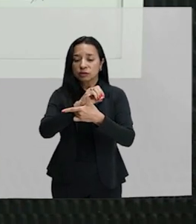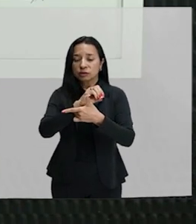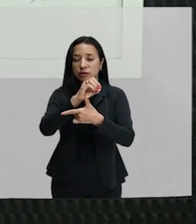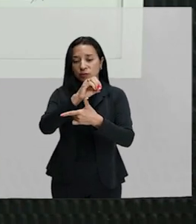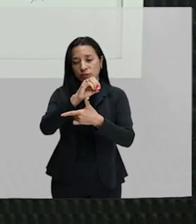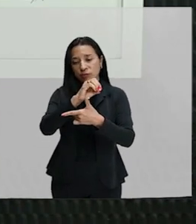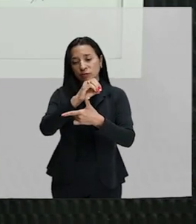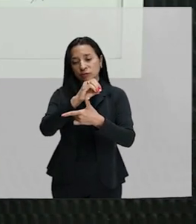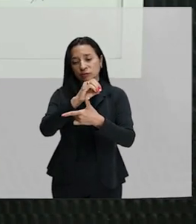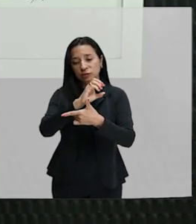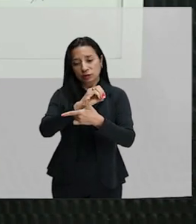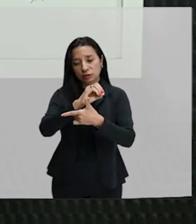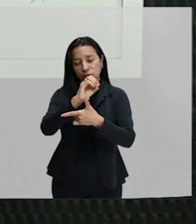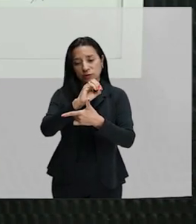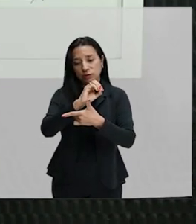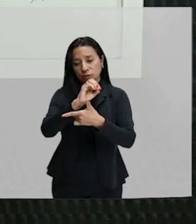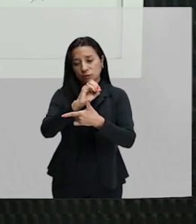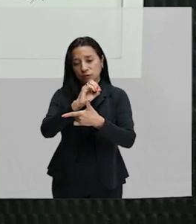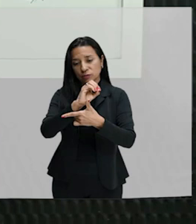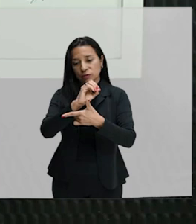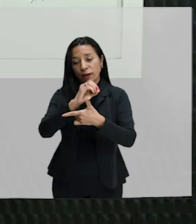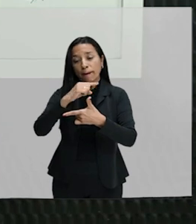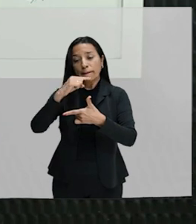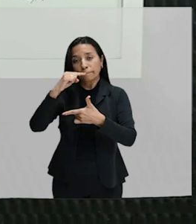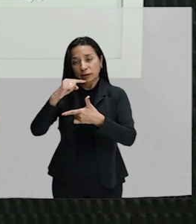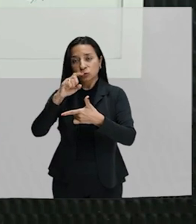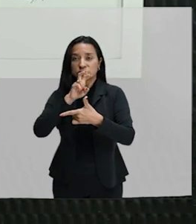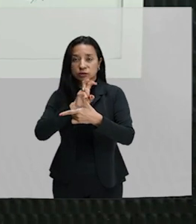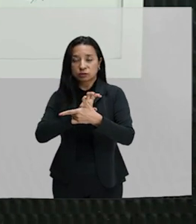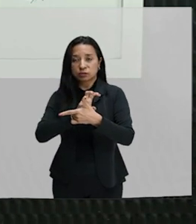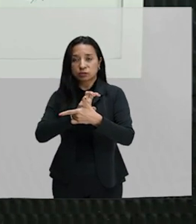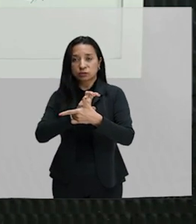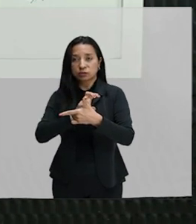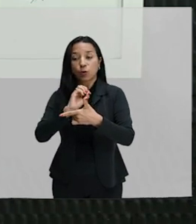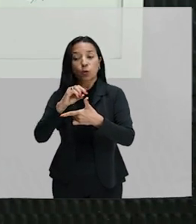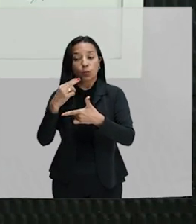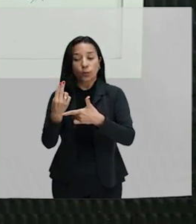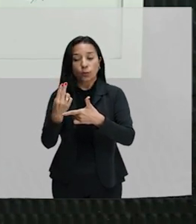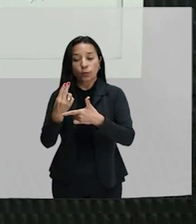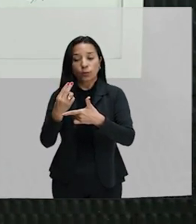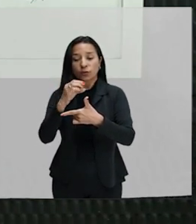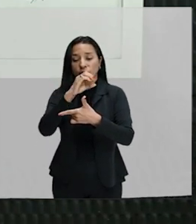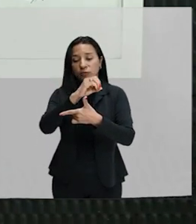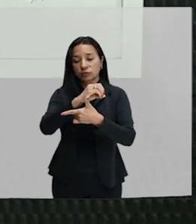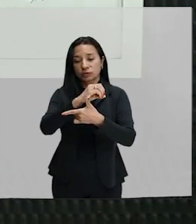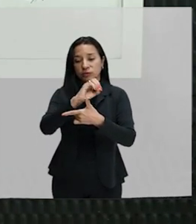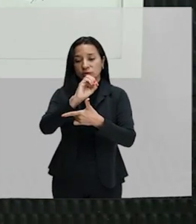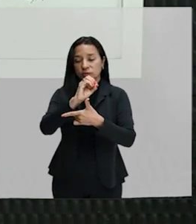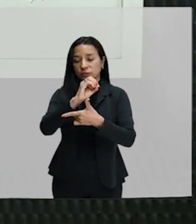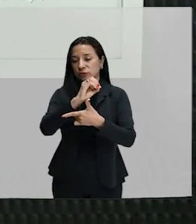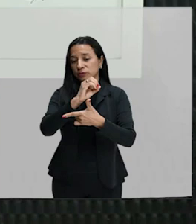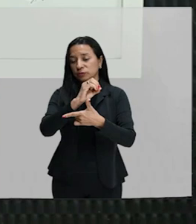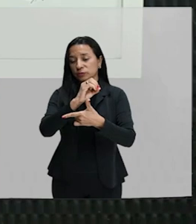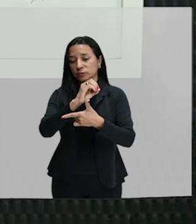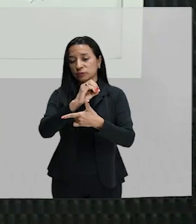C vai ser -5 gra x ou seja 0 gra C